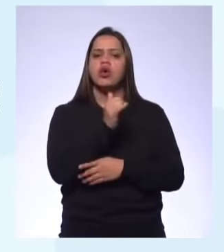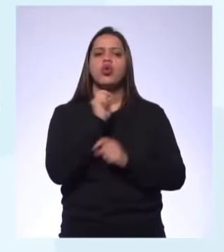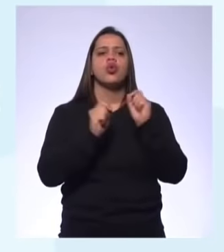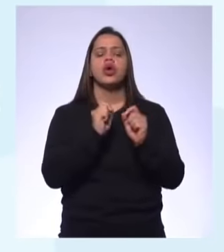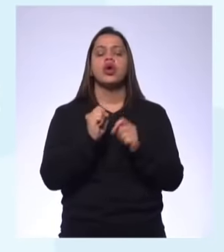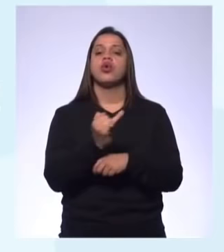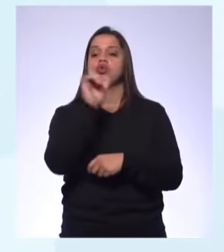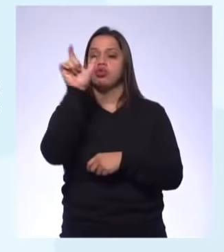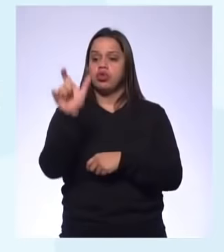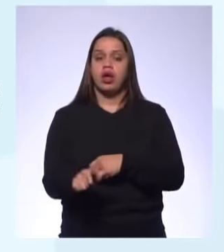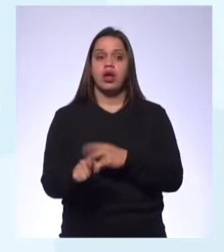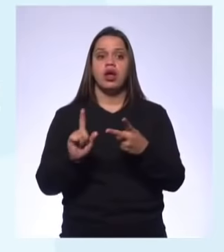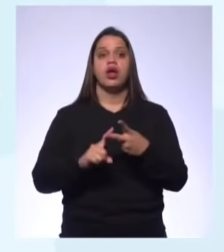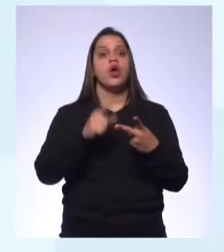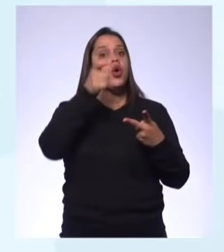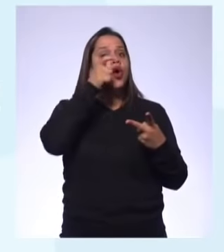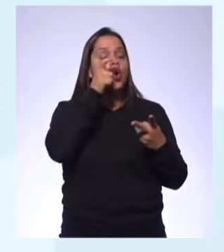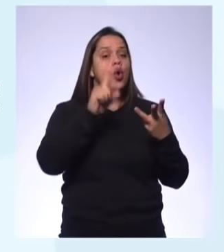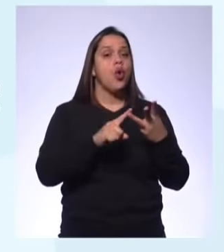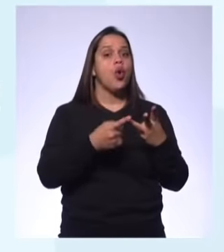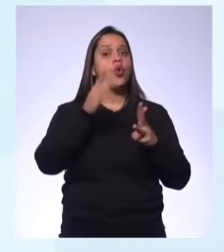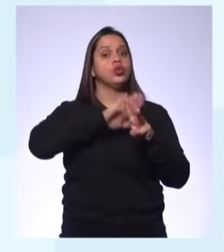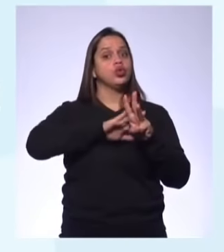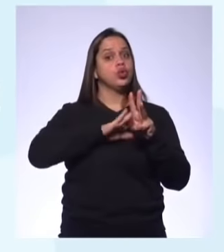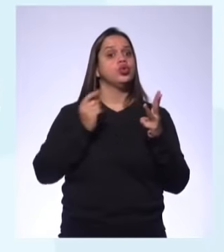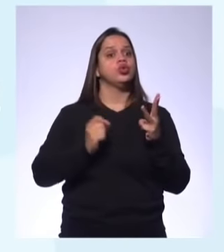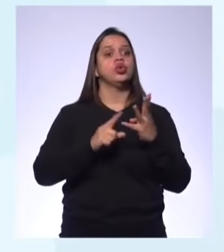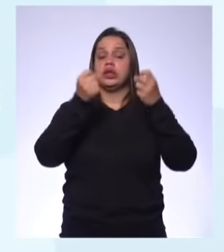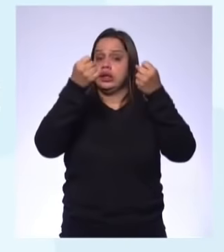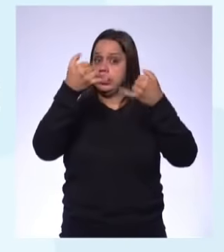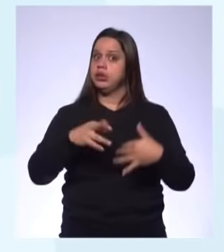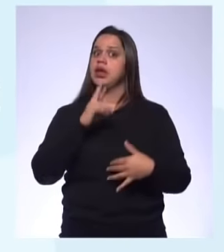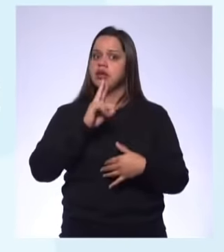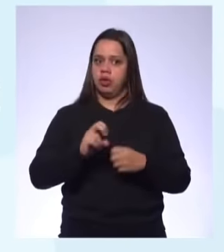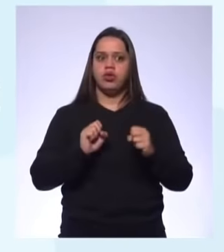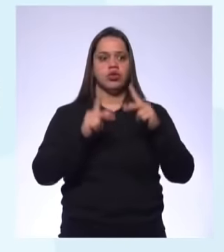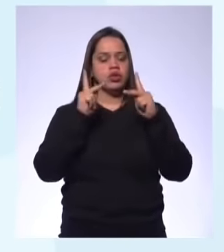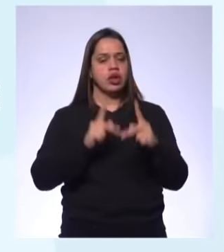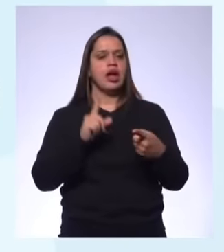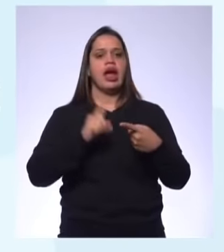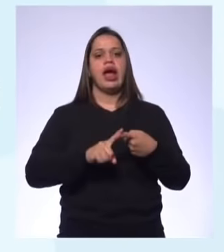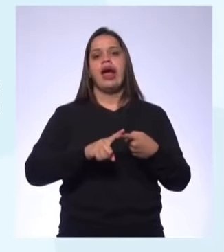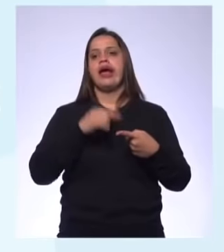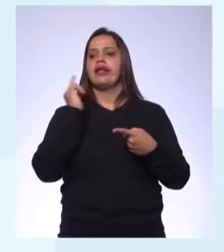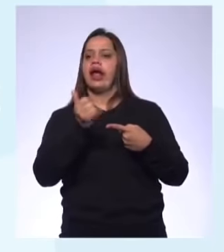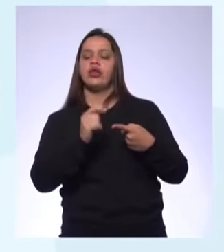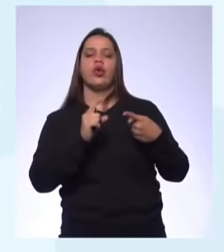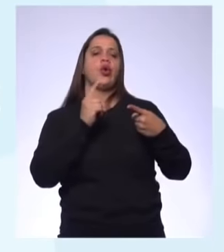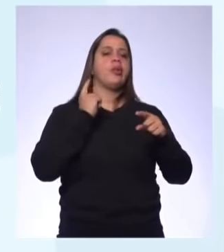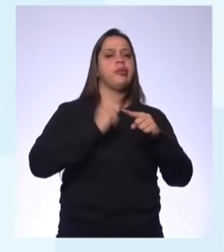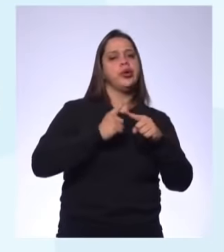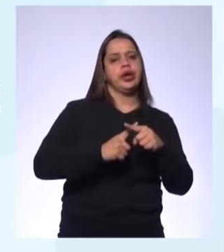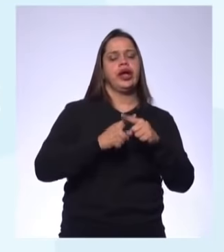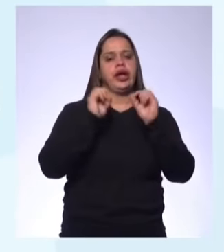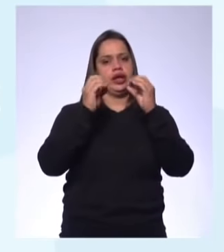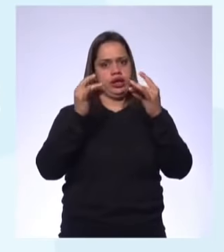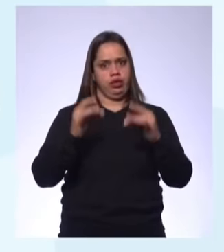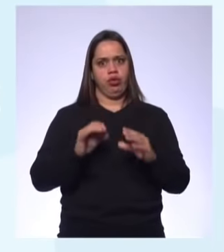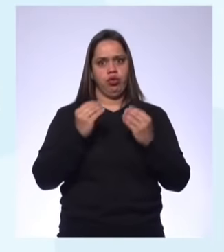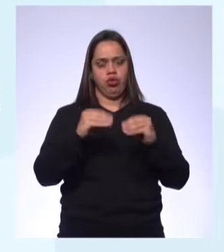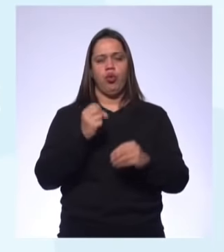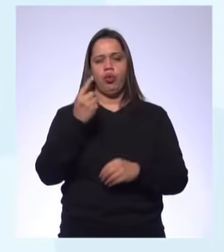narrador? Personagem, observador ou onisciente? Justifique sua resposta. Então, você vai colocar lá, narrador tal por conta disso, tá bom? Vou dar um